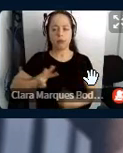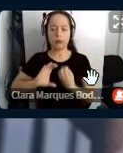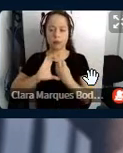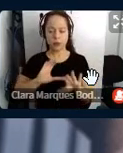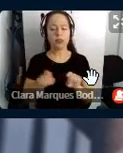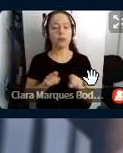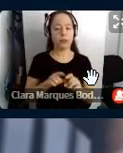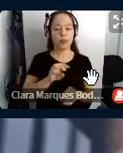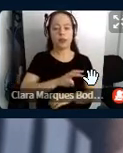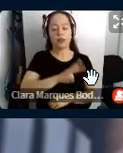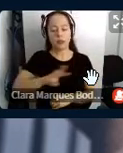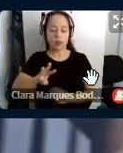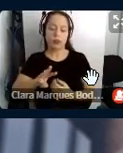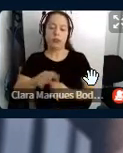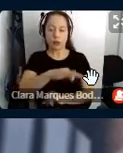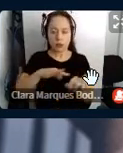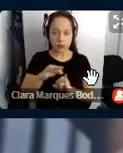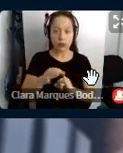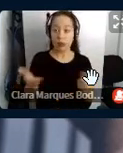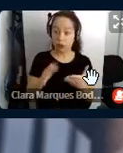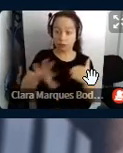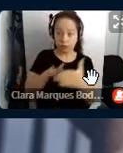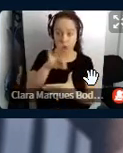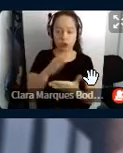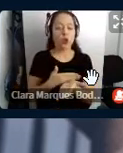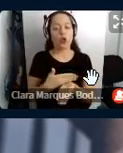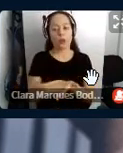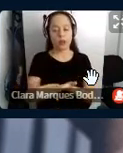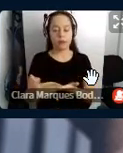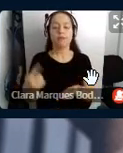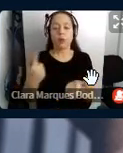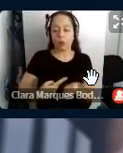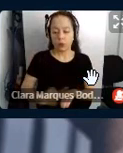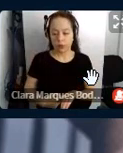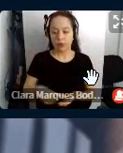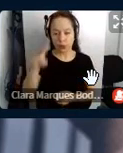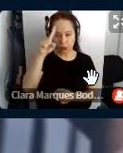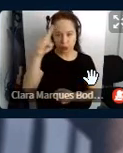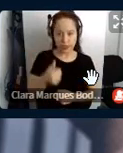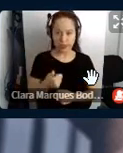IFES. O sorteio eletrônico está iniciando conforme o previsto no dia 4 do, no dia